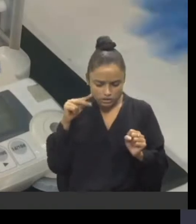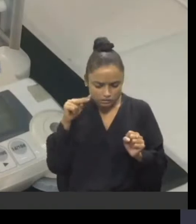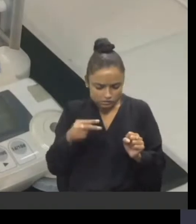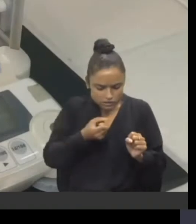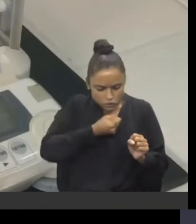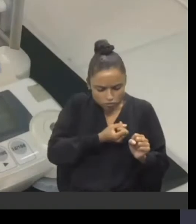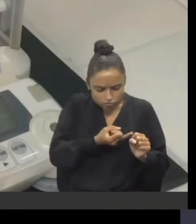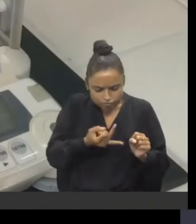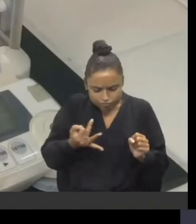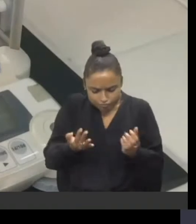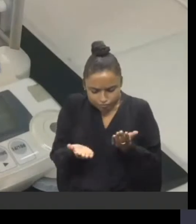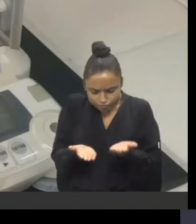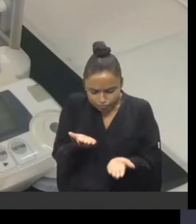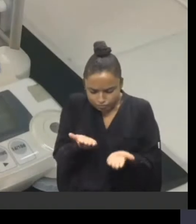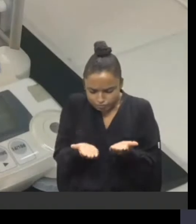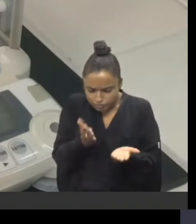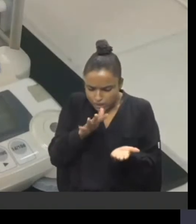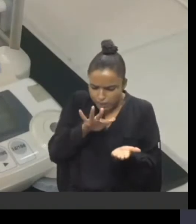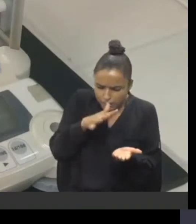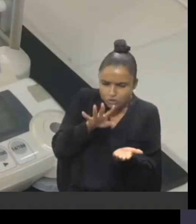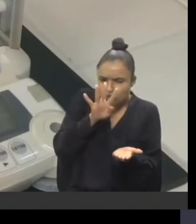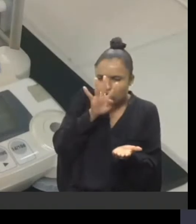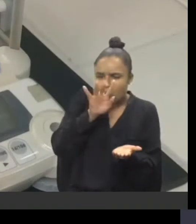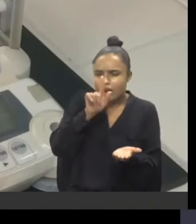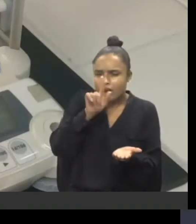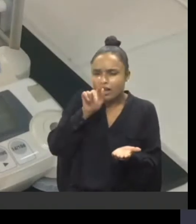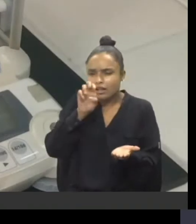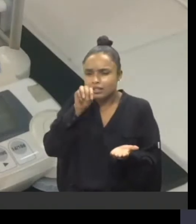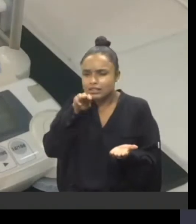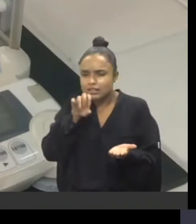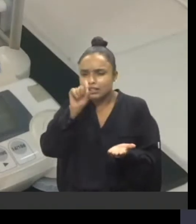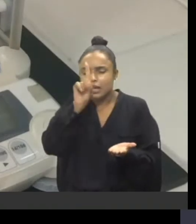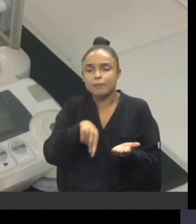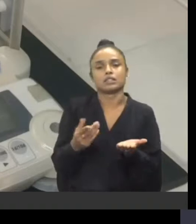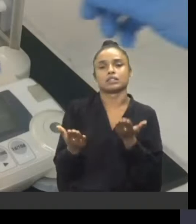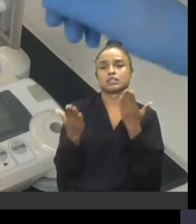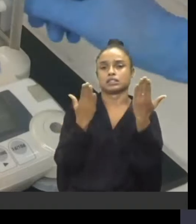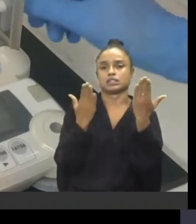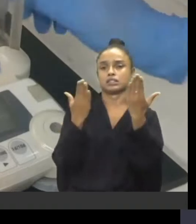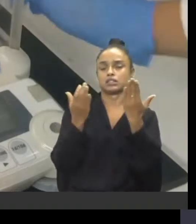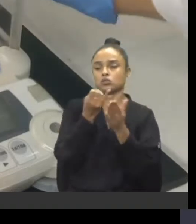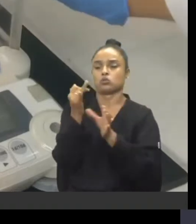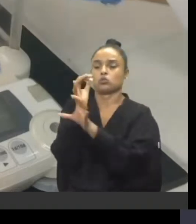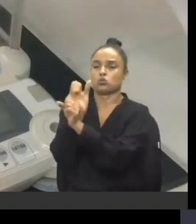você vai pesar aproximadamente aí 4 gramas e vai utilizar essa quantidade